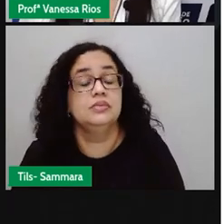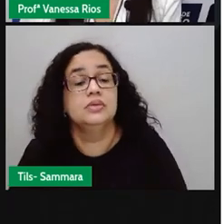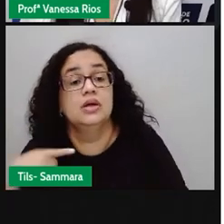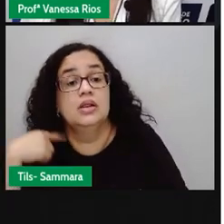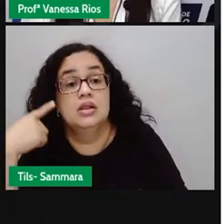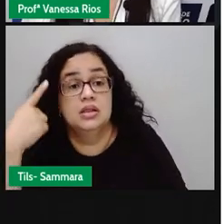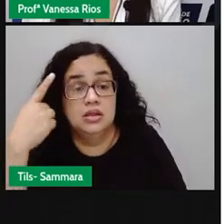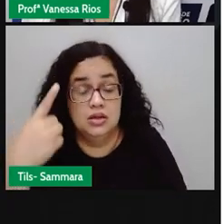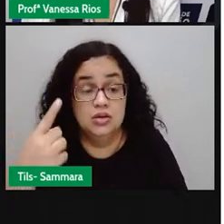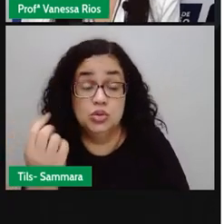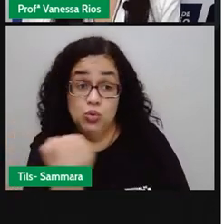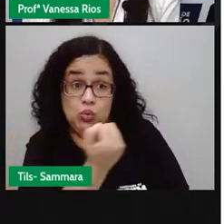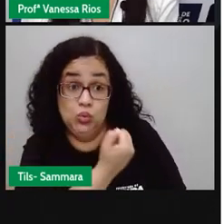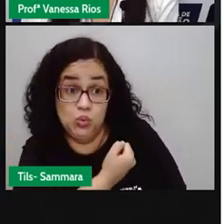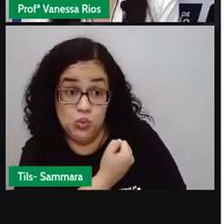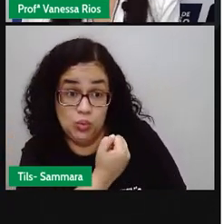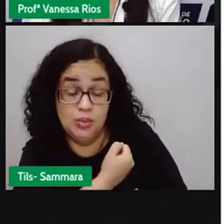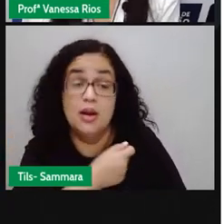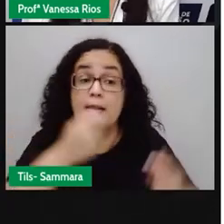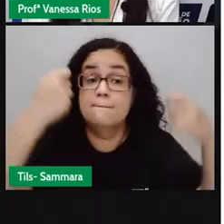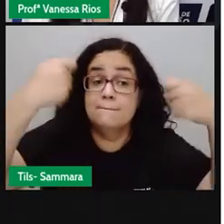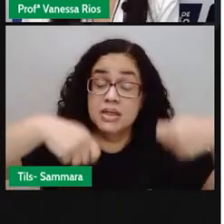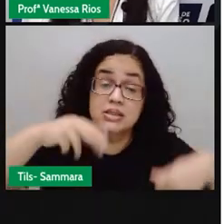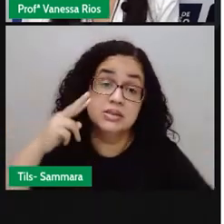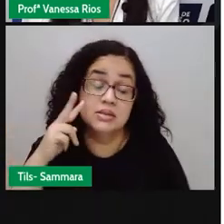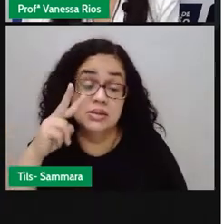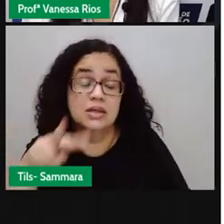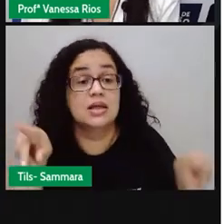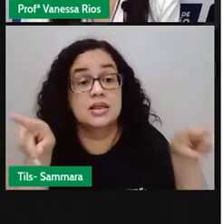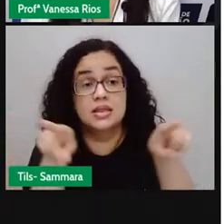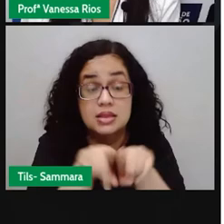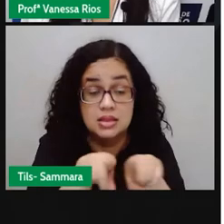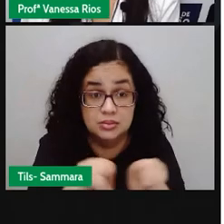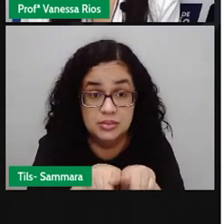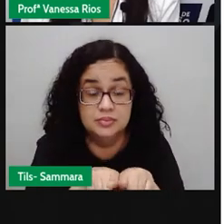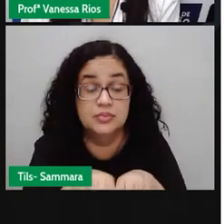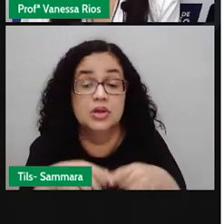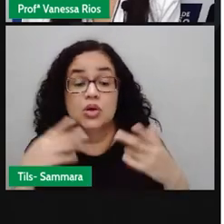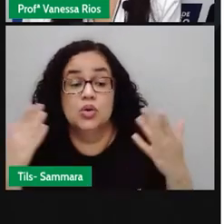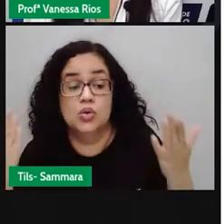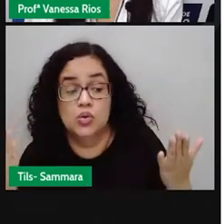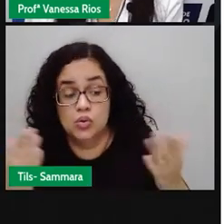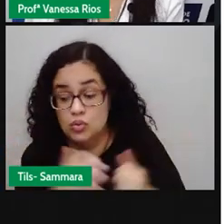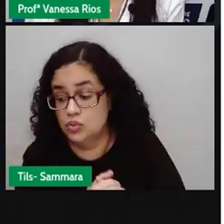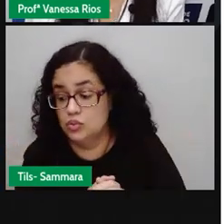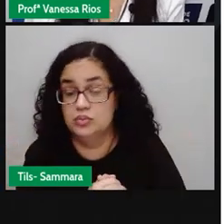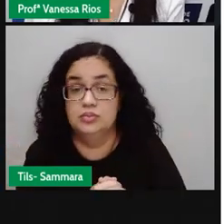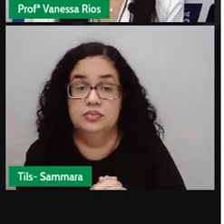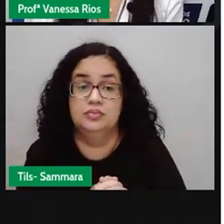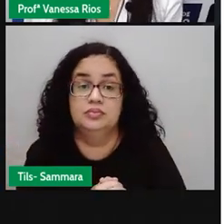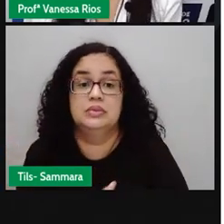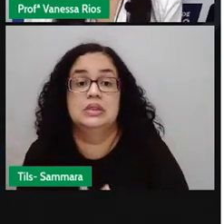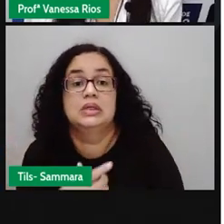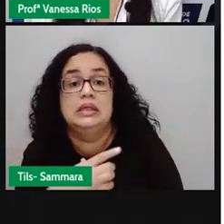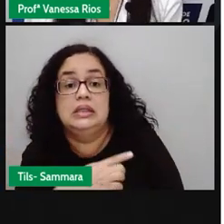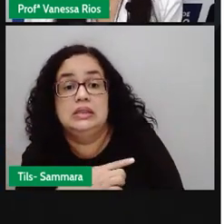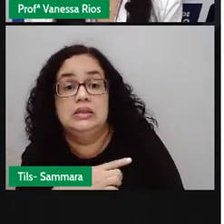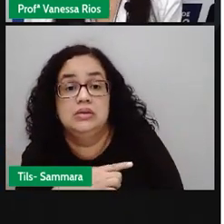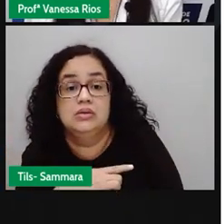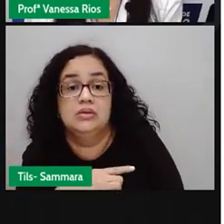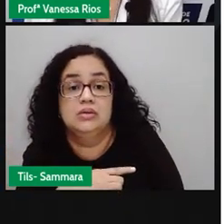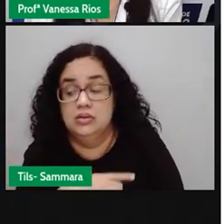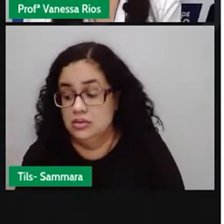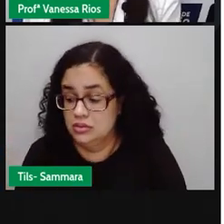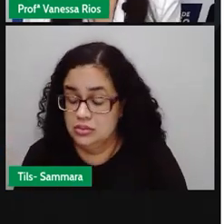A partir desses valores, a gente precisa identificar também qual tipo de operação vai ser feita